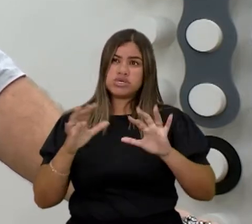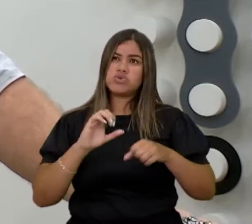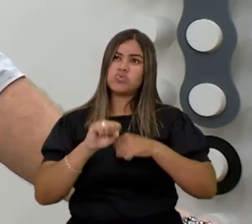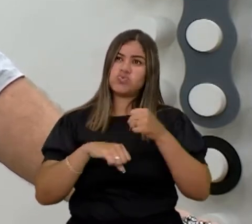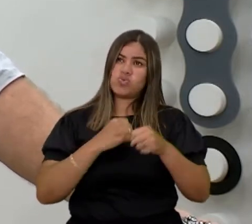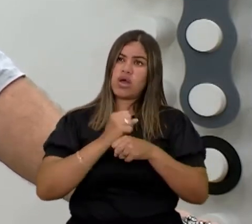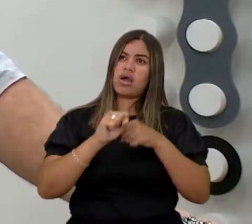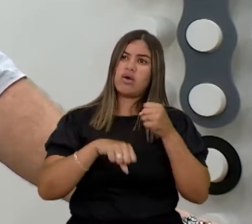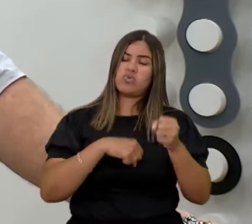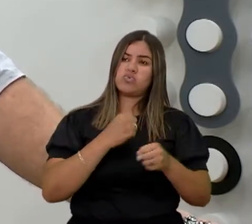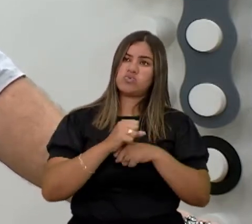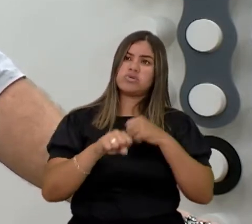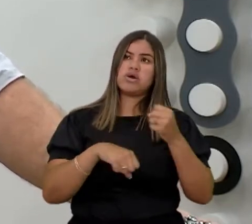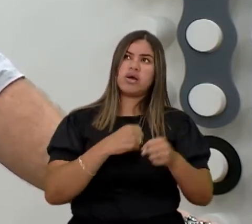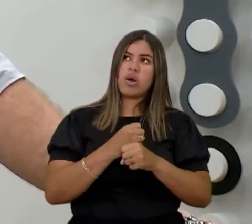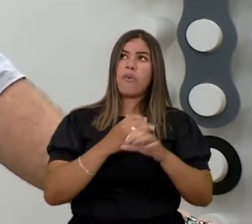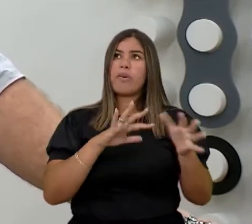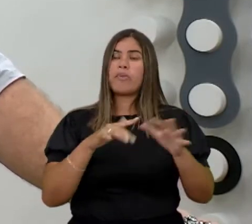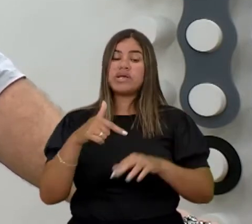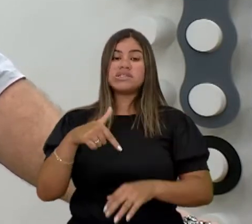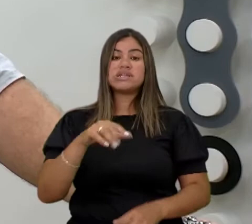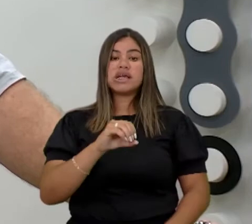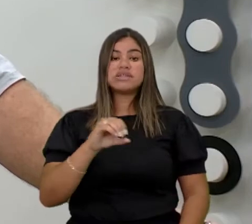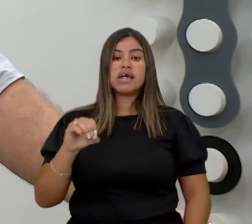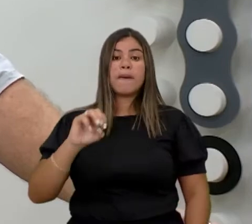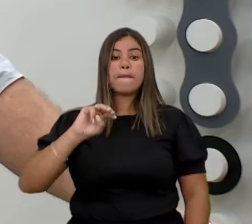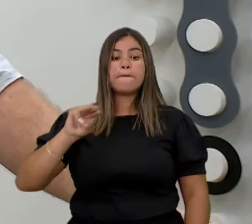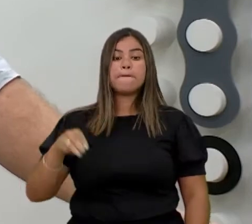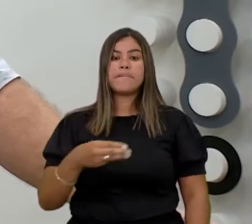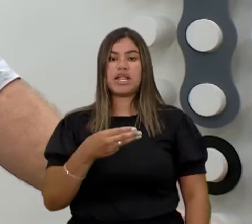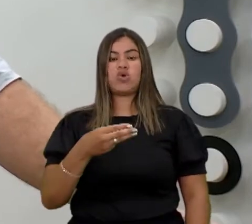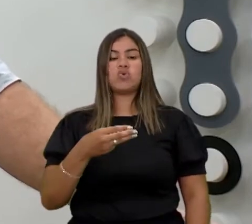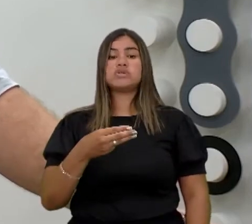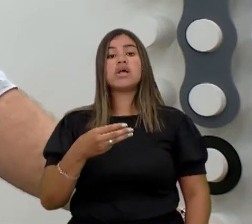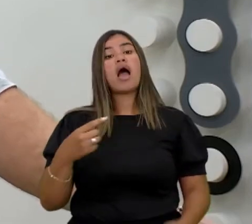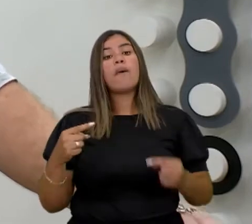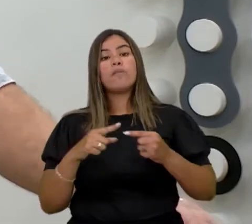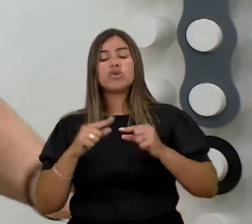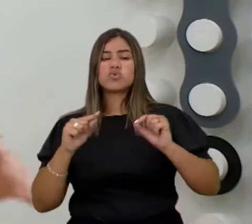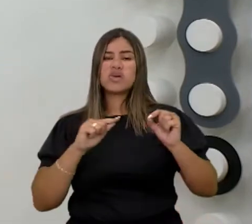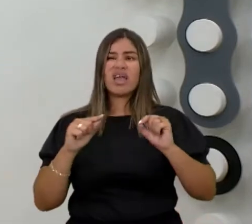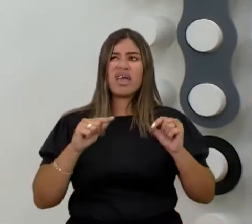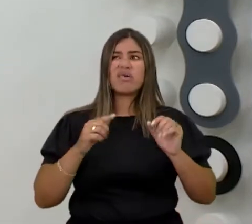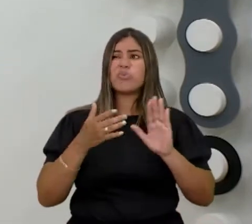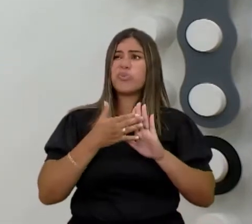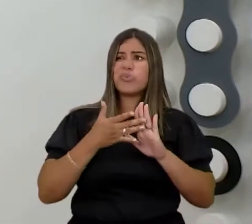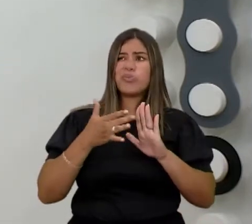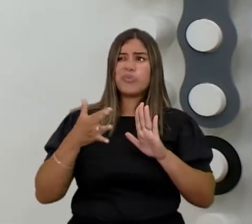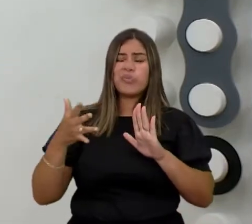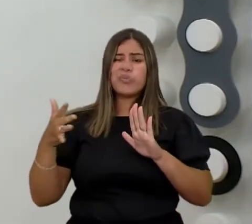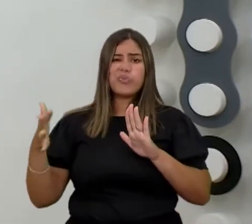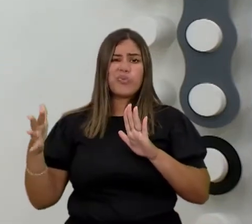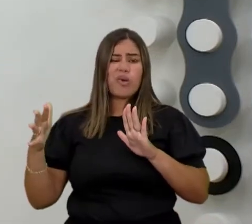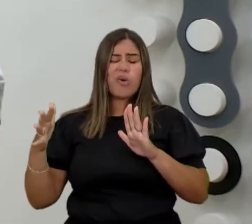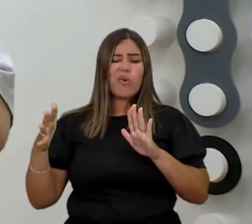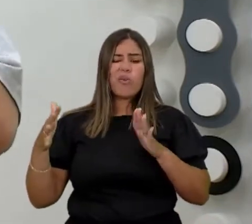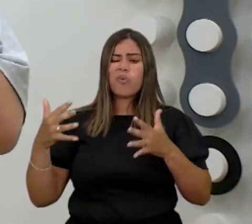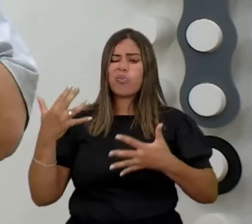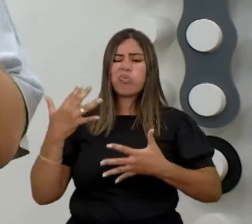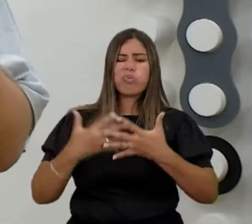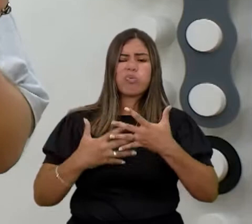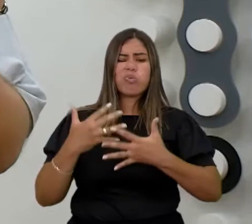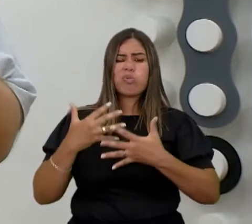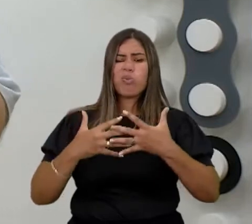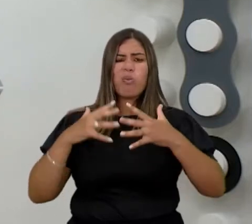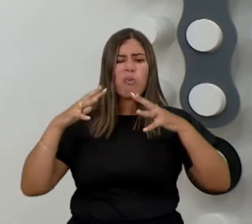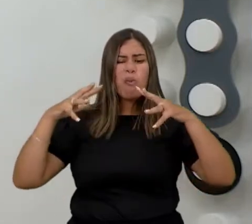de anos, alguns cientistas chamam aí de tempo nebuloso, que é aquele tempo lá que a Terra era uma